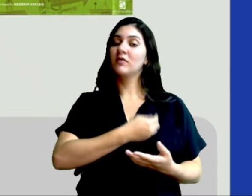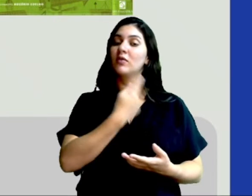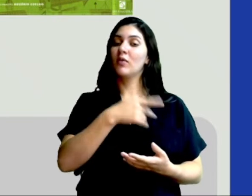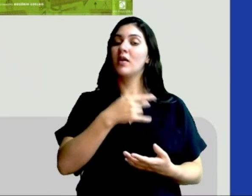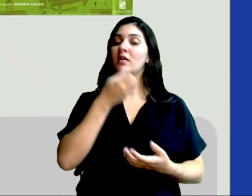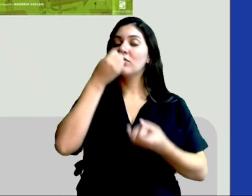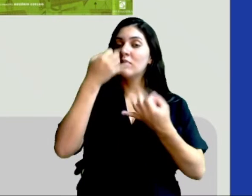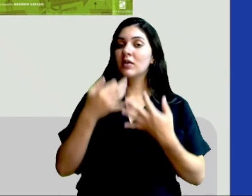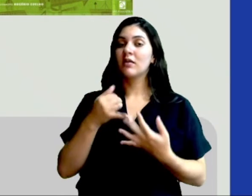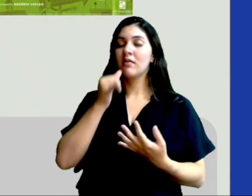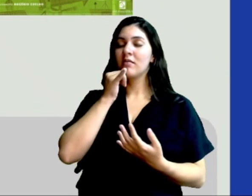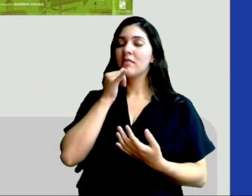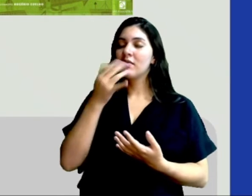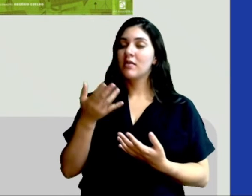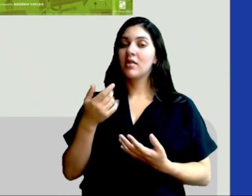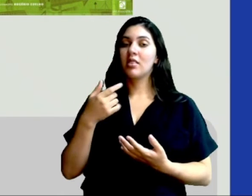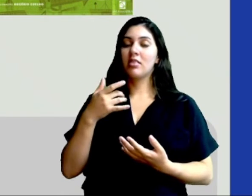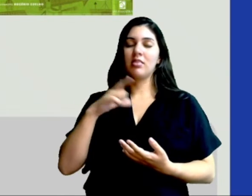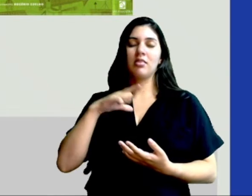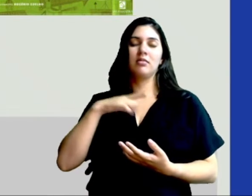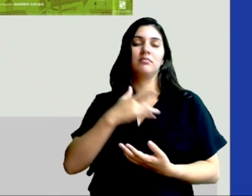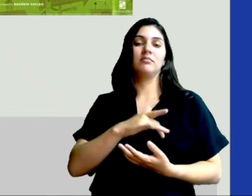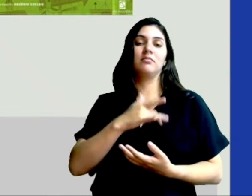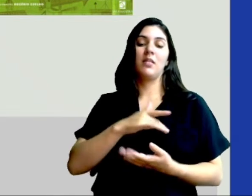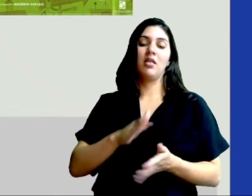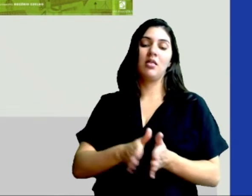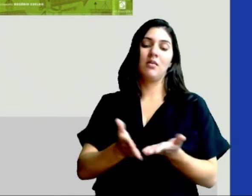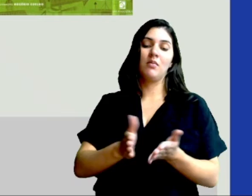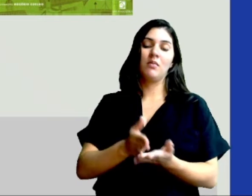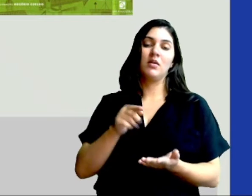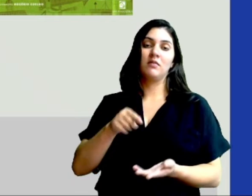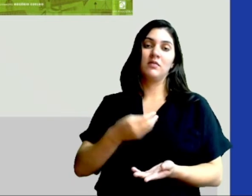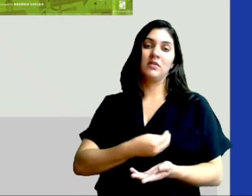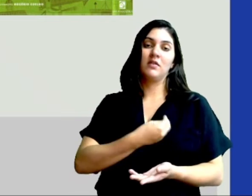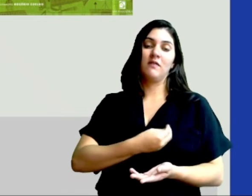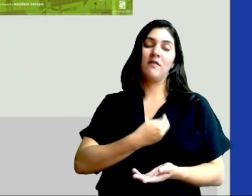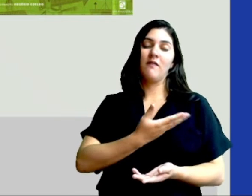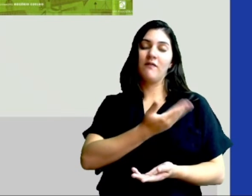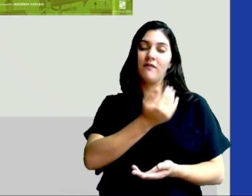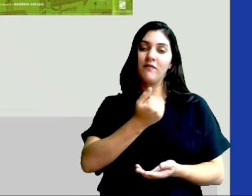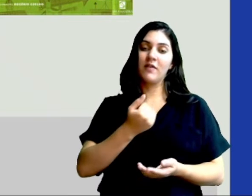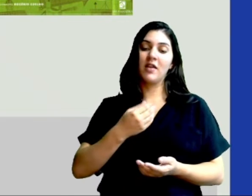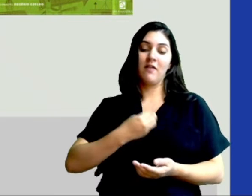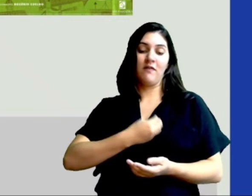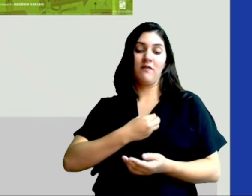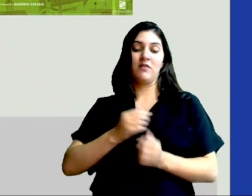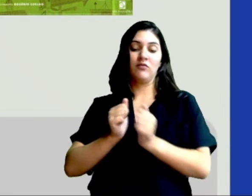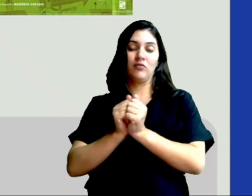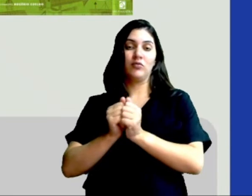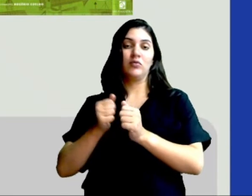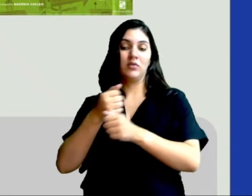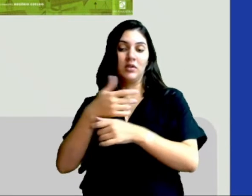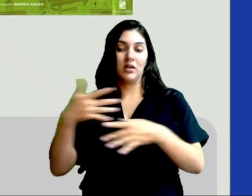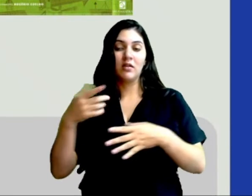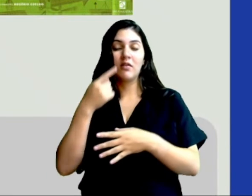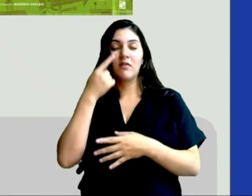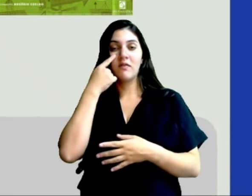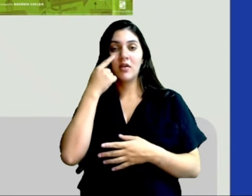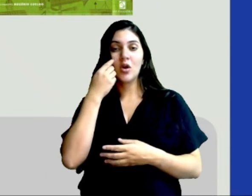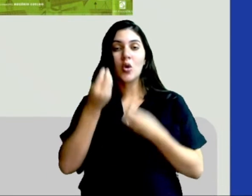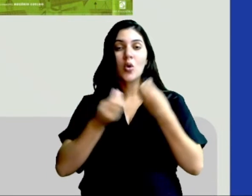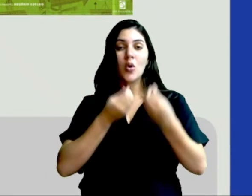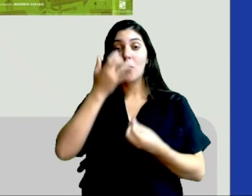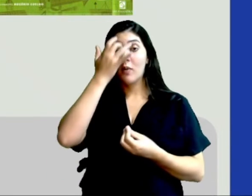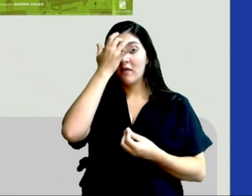"Tenho muita pena da pobreza em que você vive", disse ele. "Venha morar comigo na cidade e você verá como lá a vida é